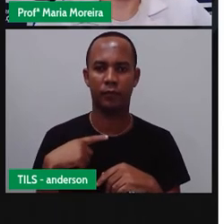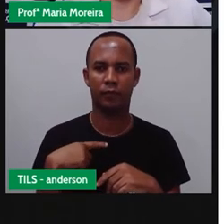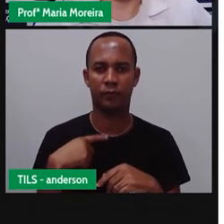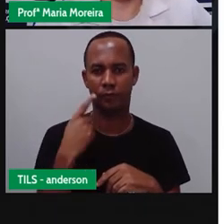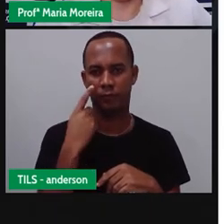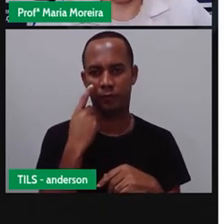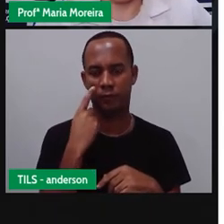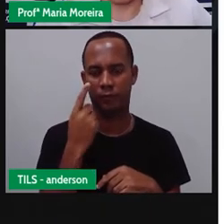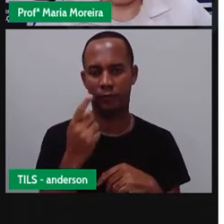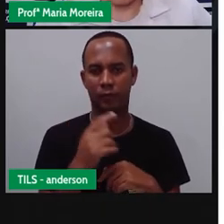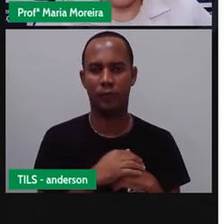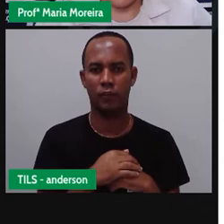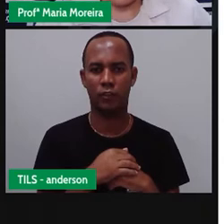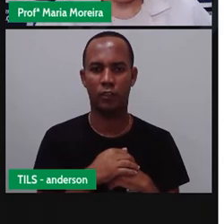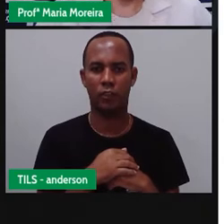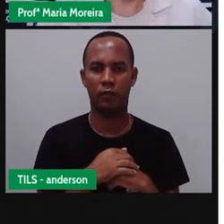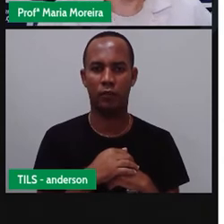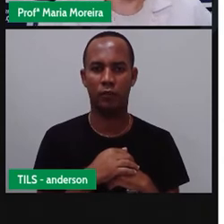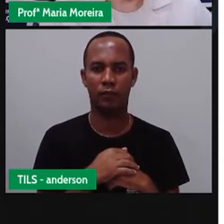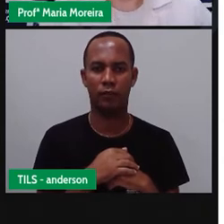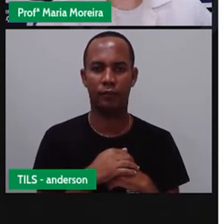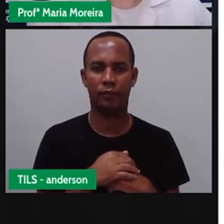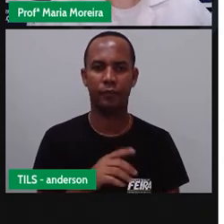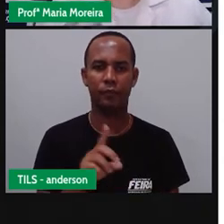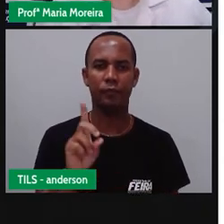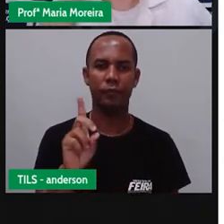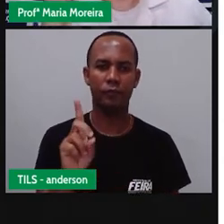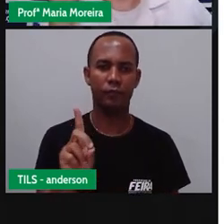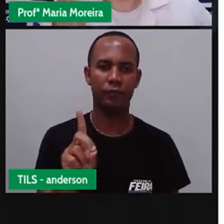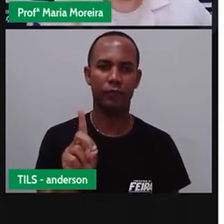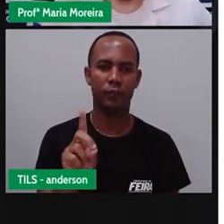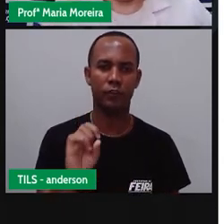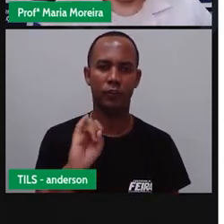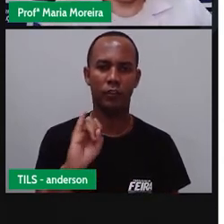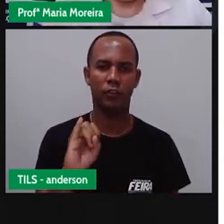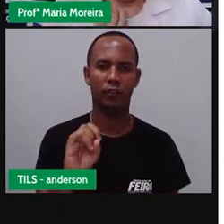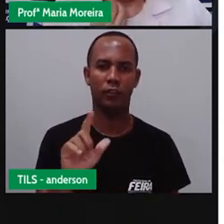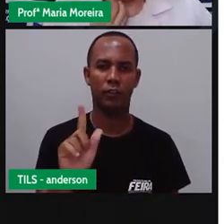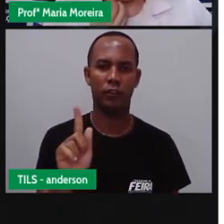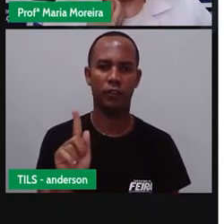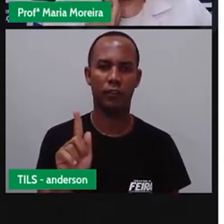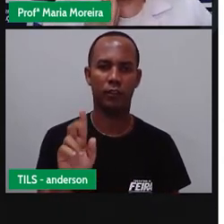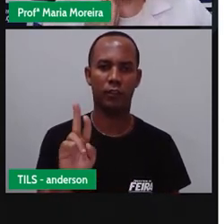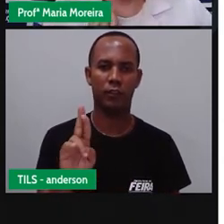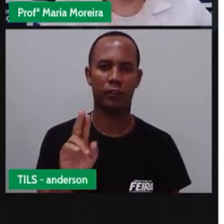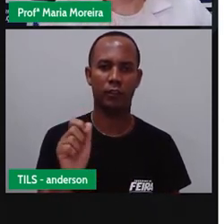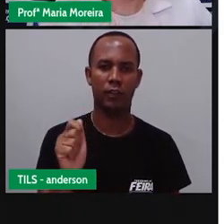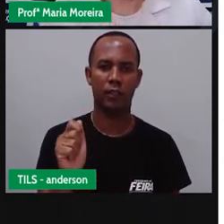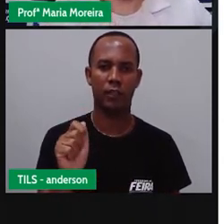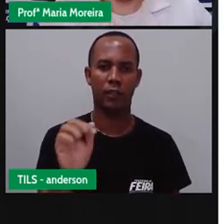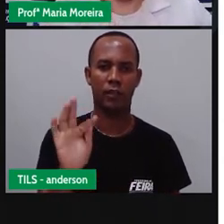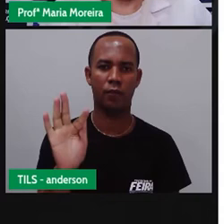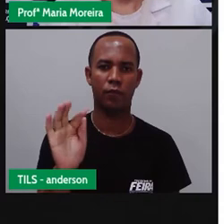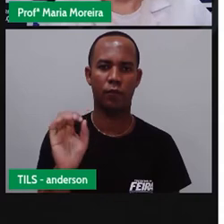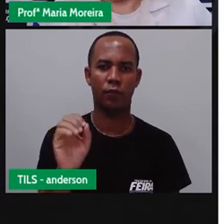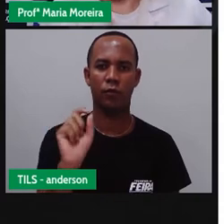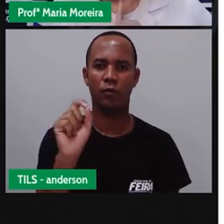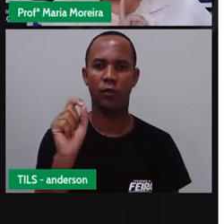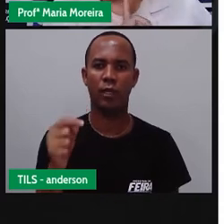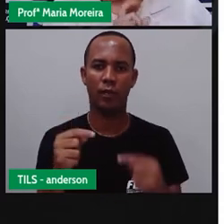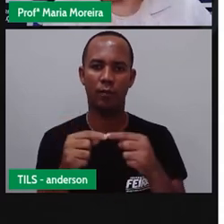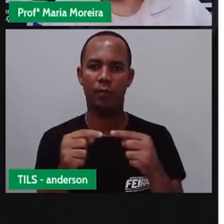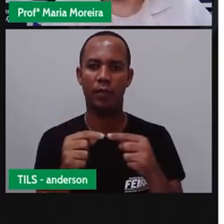que um dígrafo né o dígrafo é quando duas letras emitir o que o único som